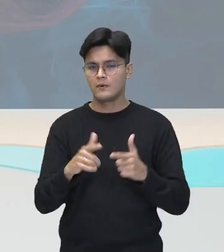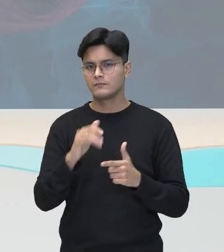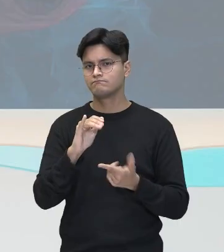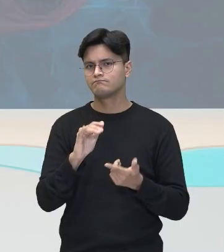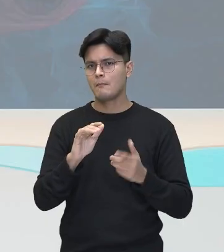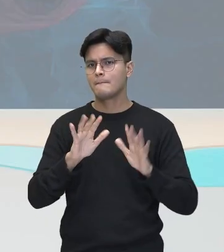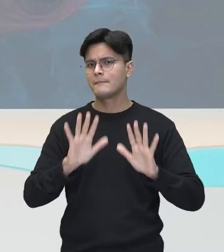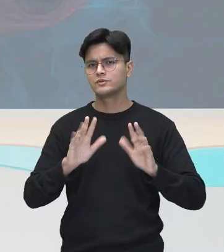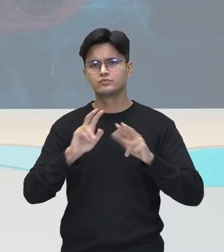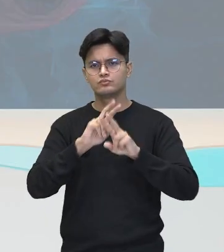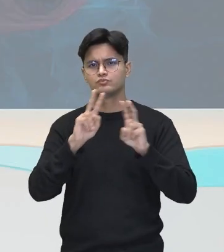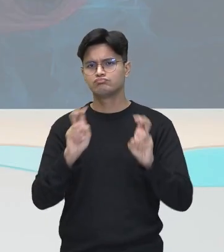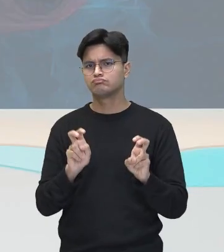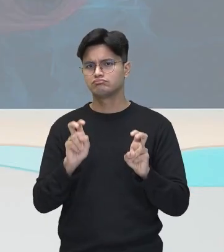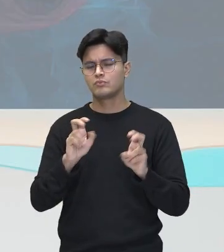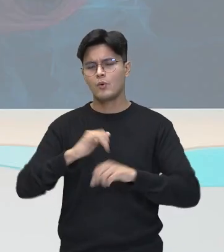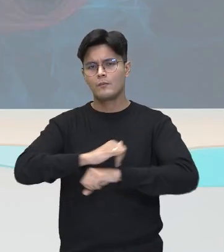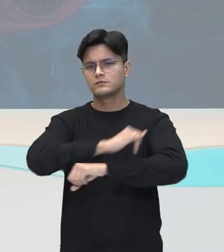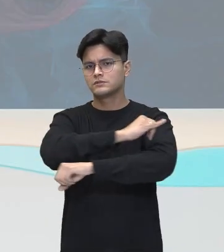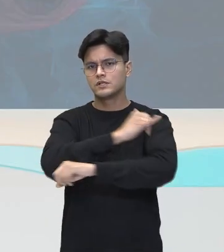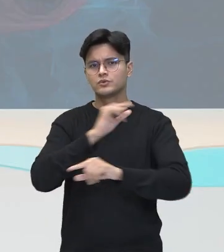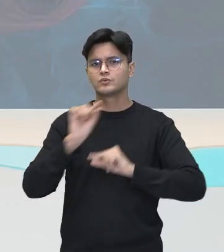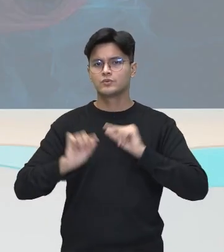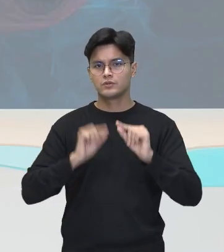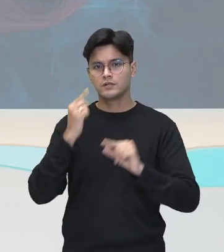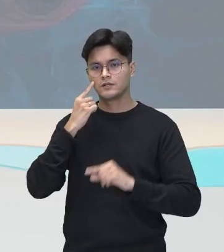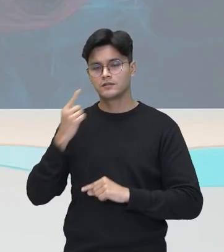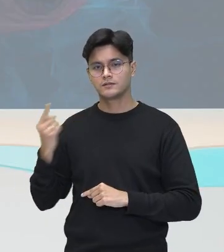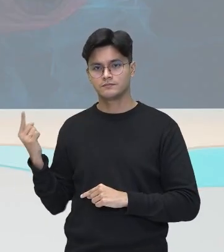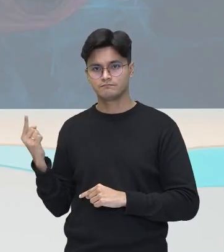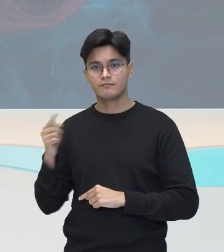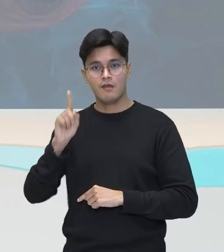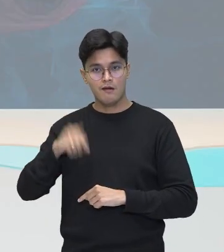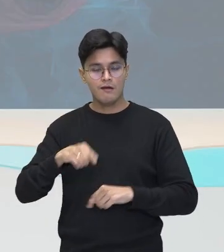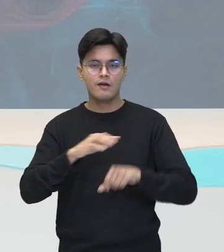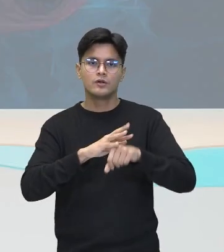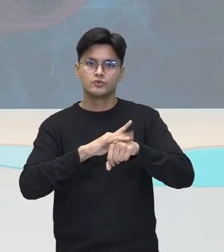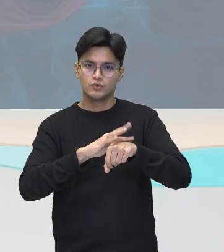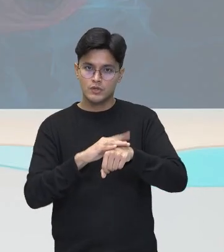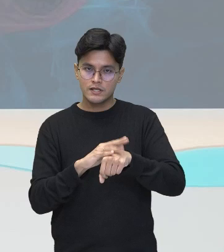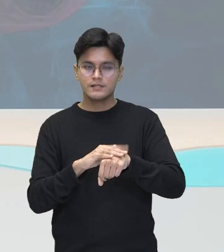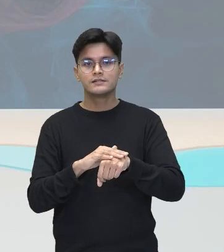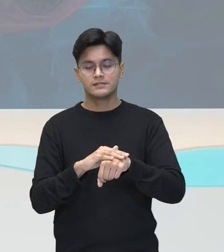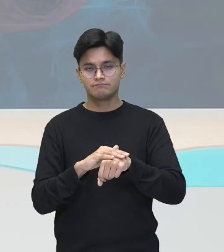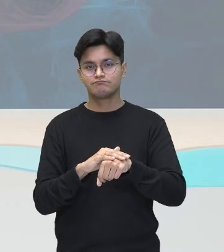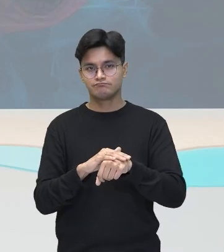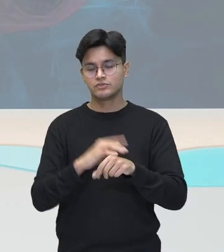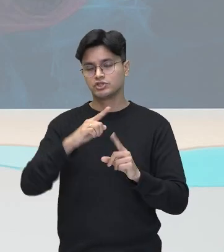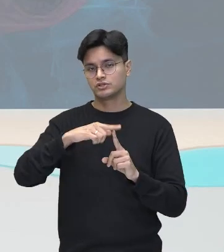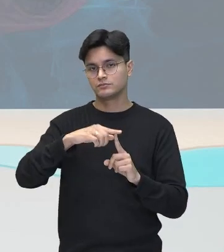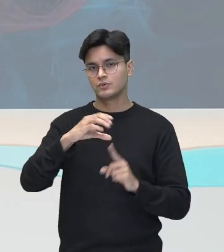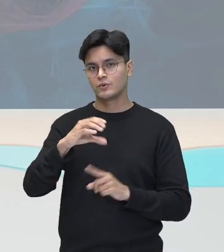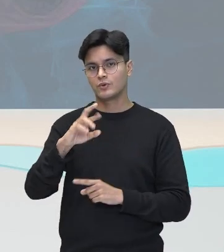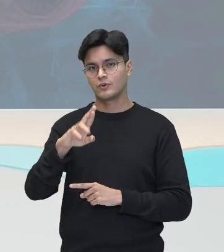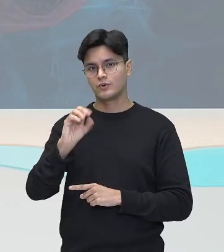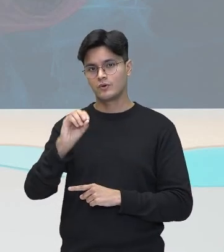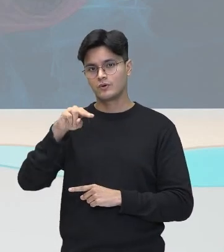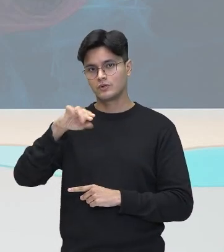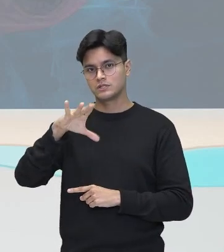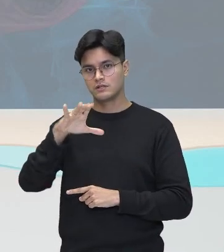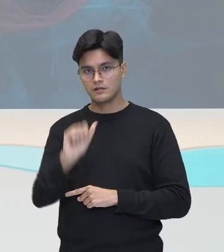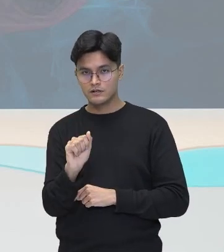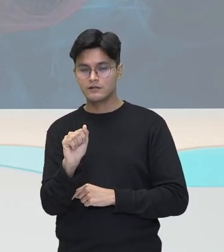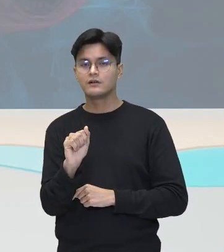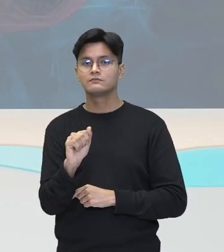aí, ó, né? Tá aí, ó, né? A obesidade, gente, é uma doença crônica, hoje é visto como doença, né? Caracterizada